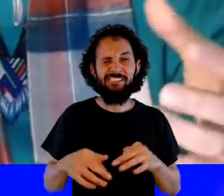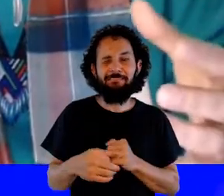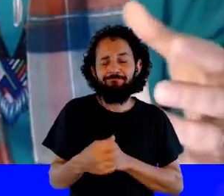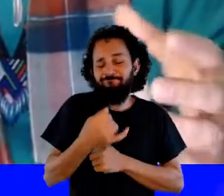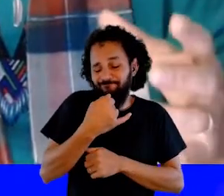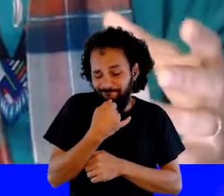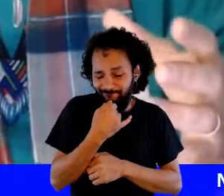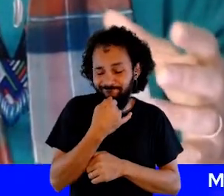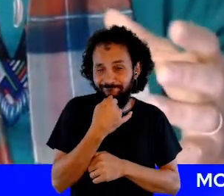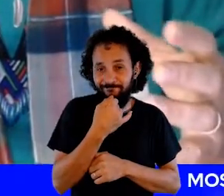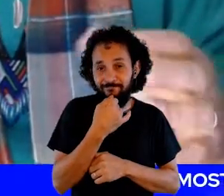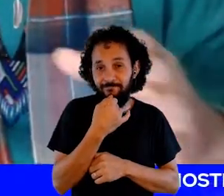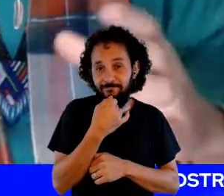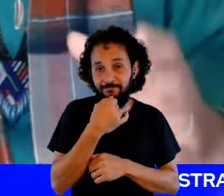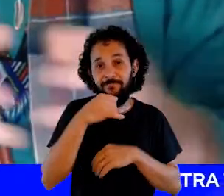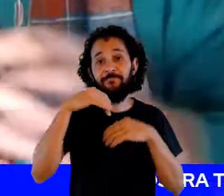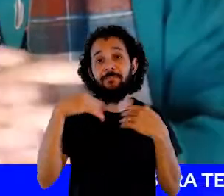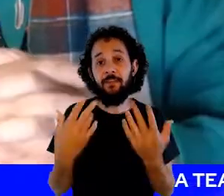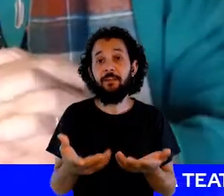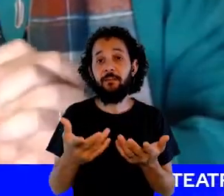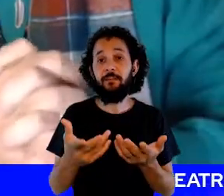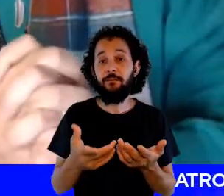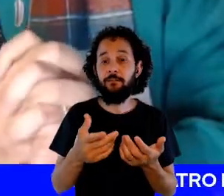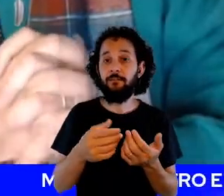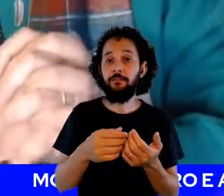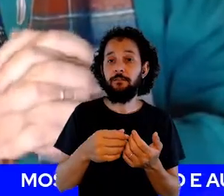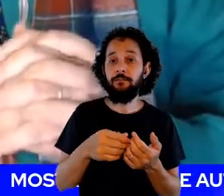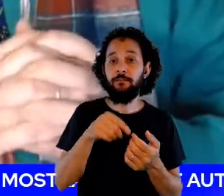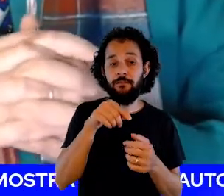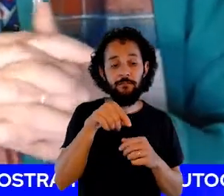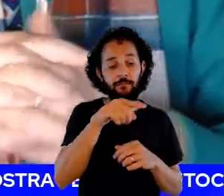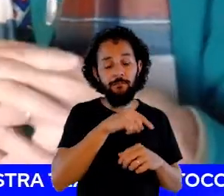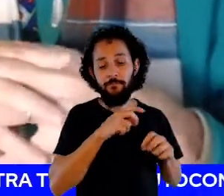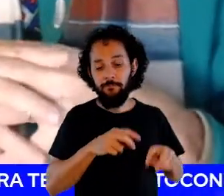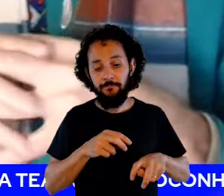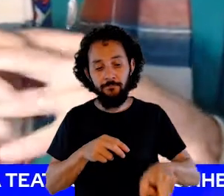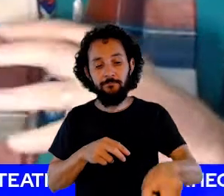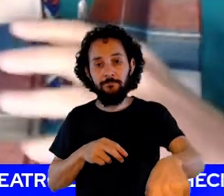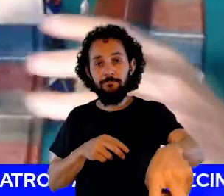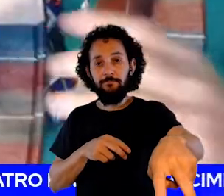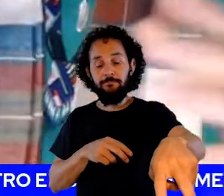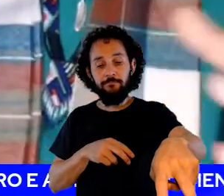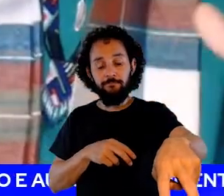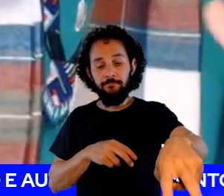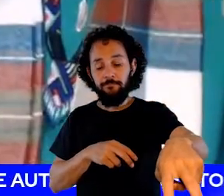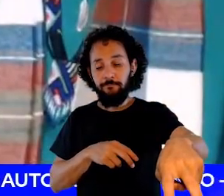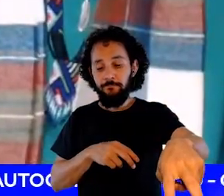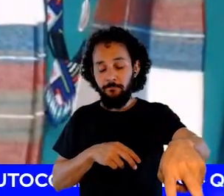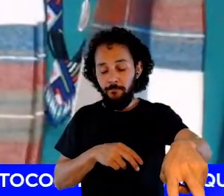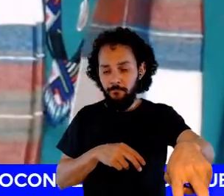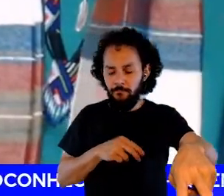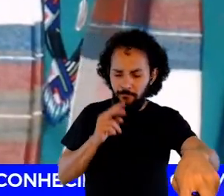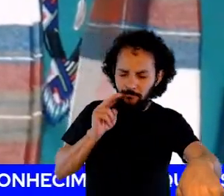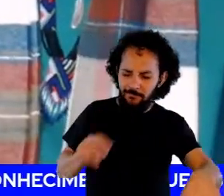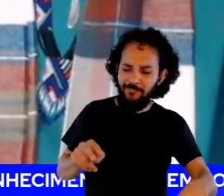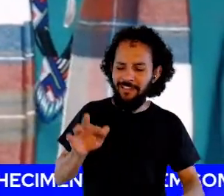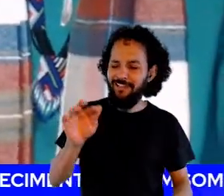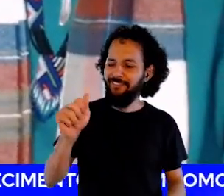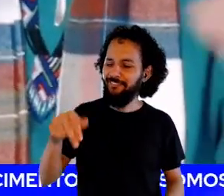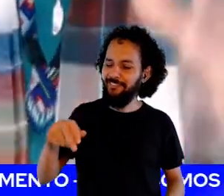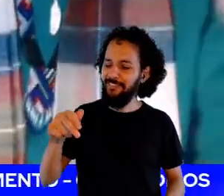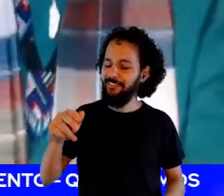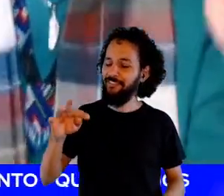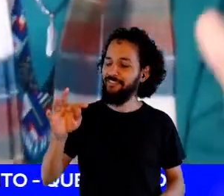até que por ela passa uma velha conhecida chamada Fantasia. E a fantasia, ao ver a sua colega naquele estado